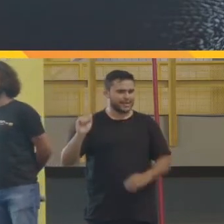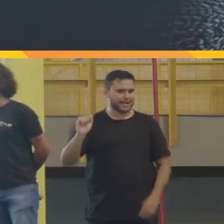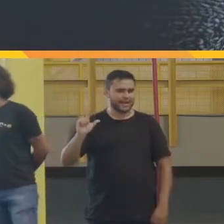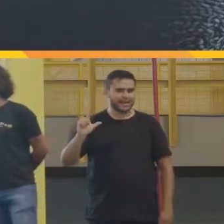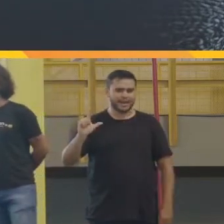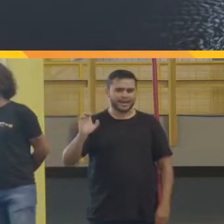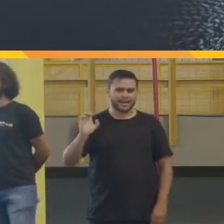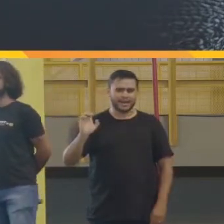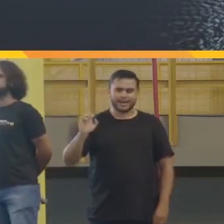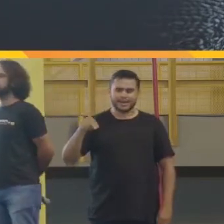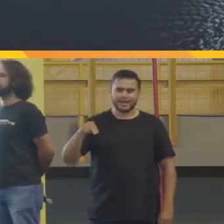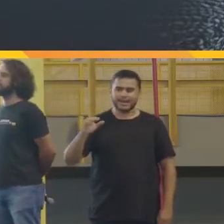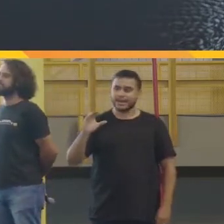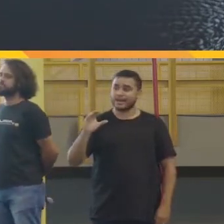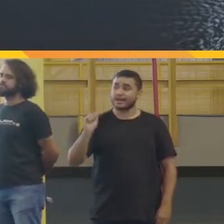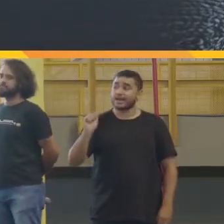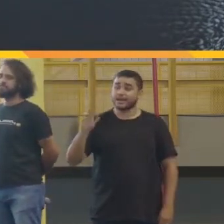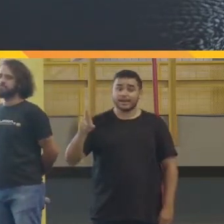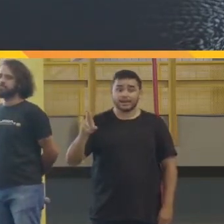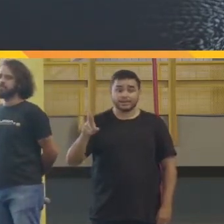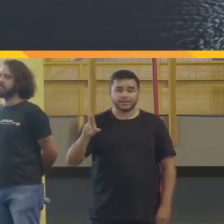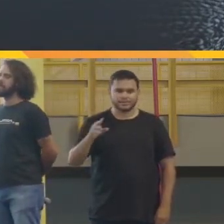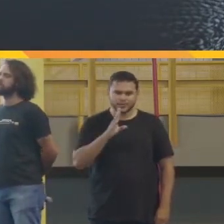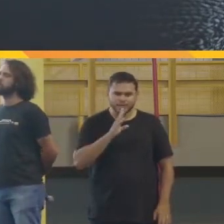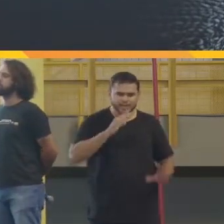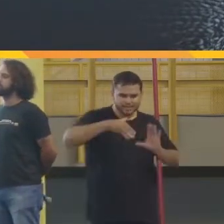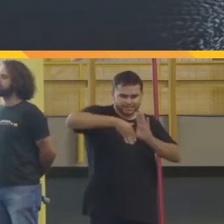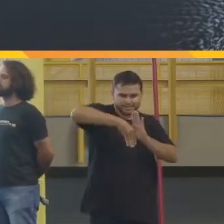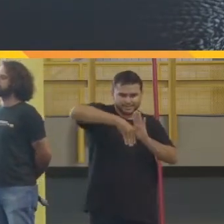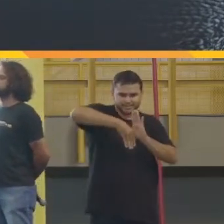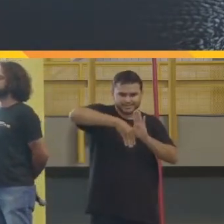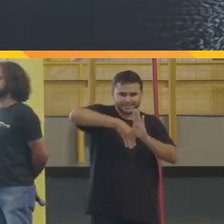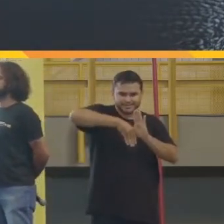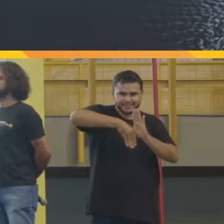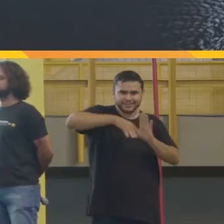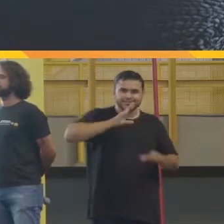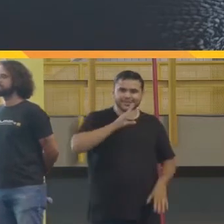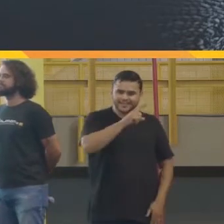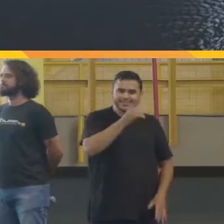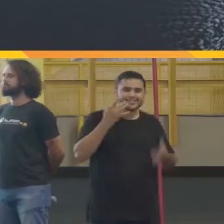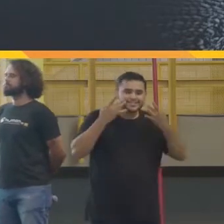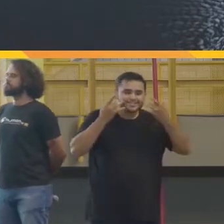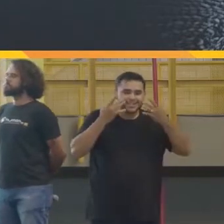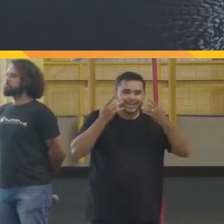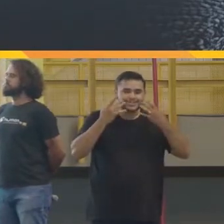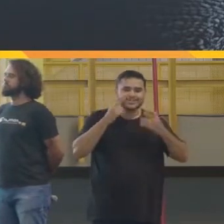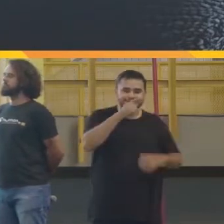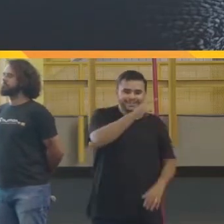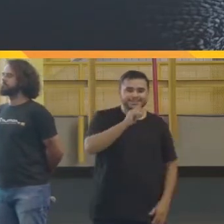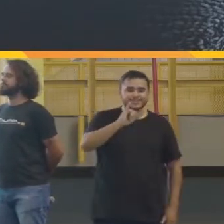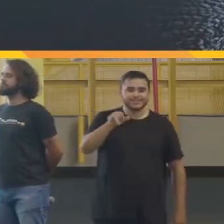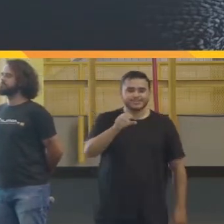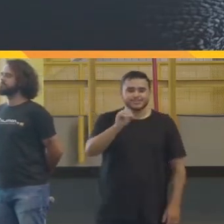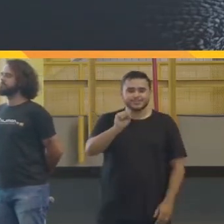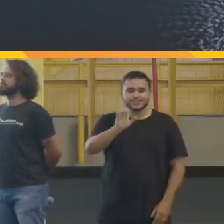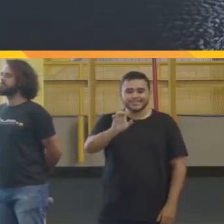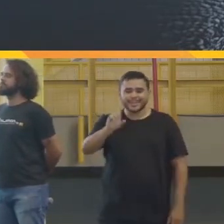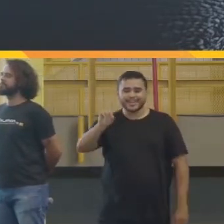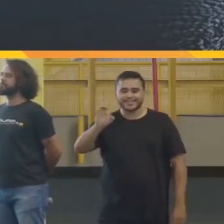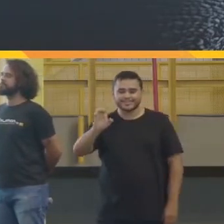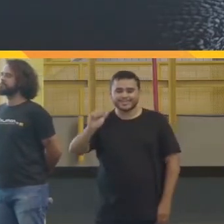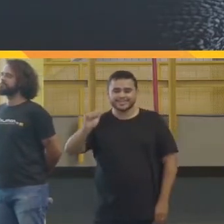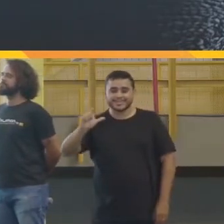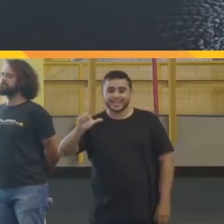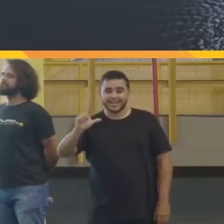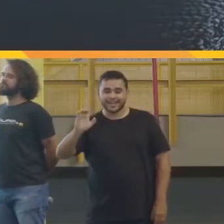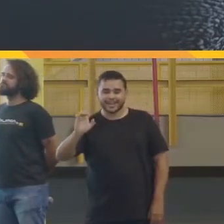vocês? José de Alencar. Professor, esse cara tem alguma coisa com José de Alencar?